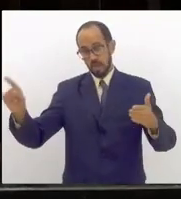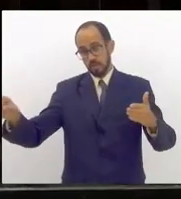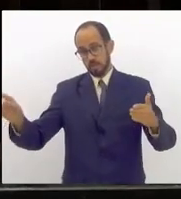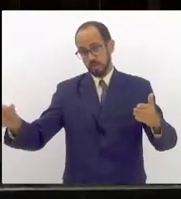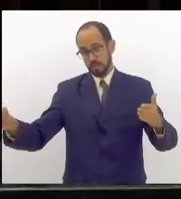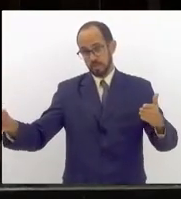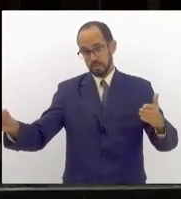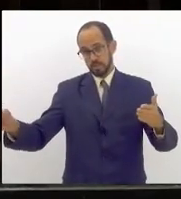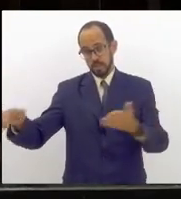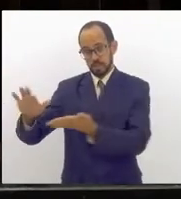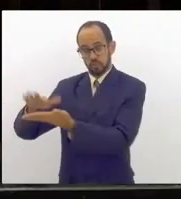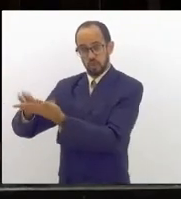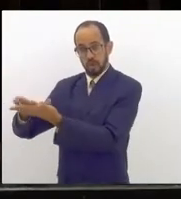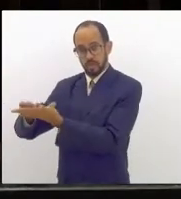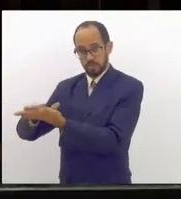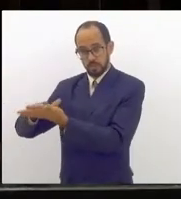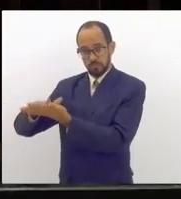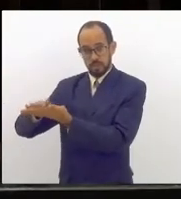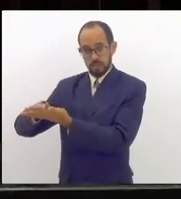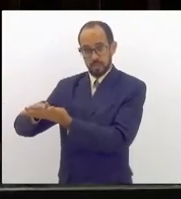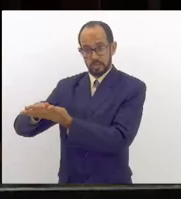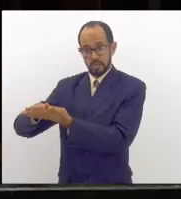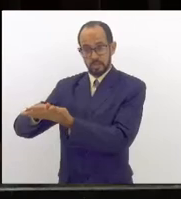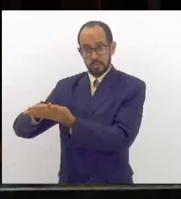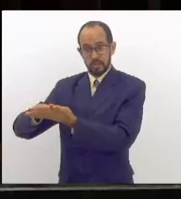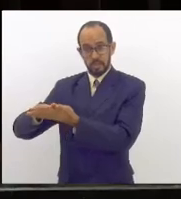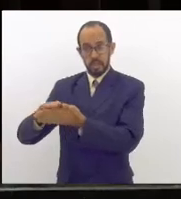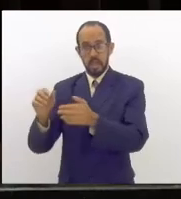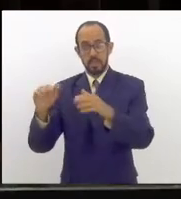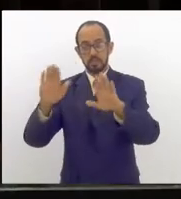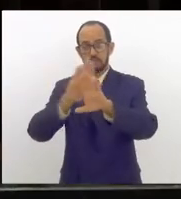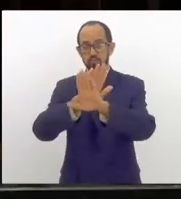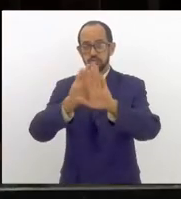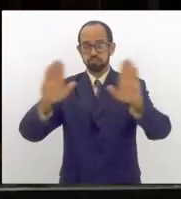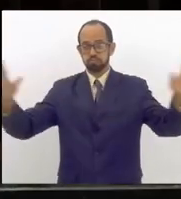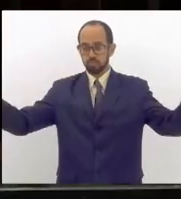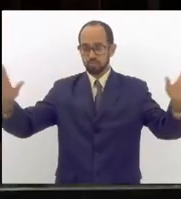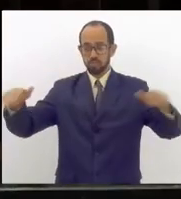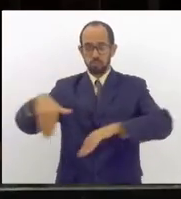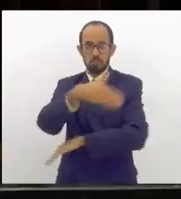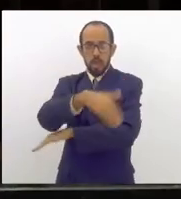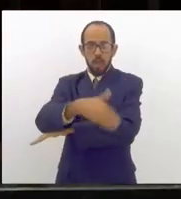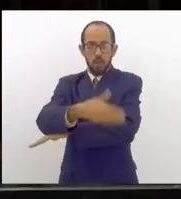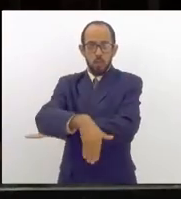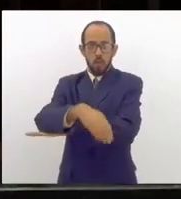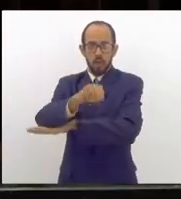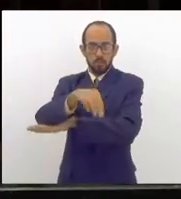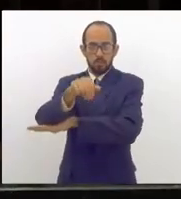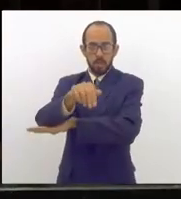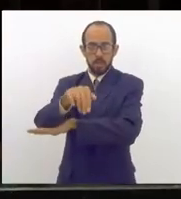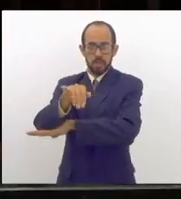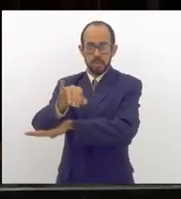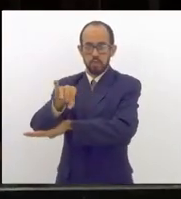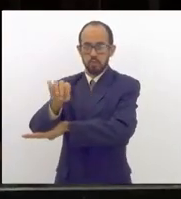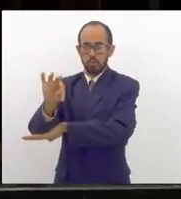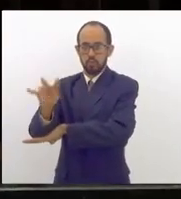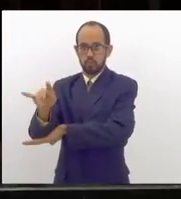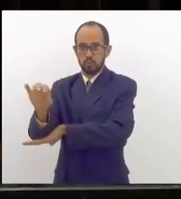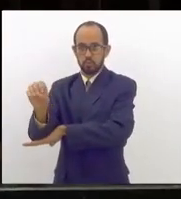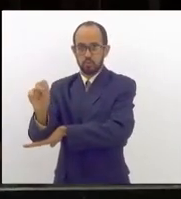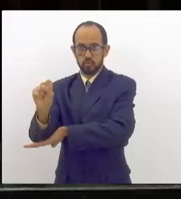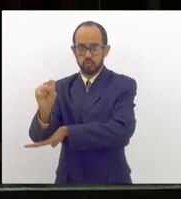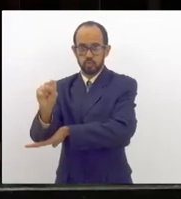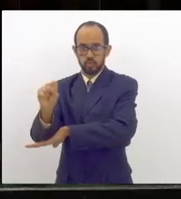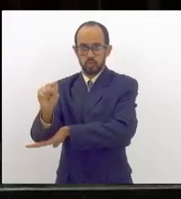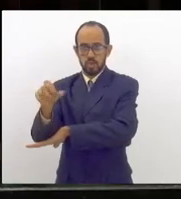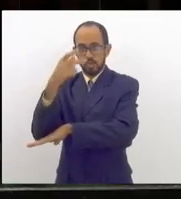a escola de samba e a escola estaparam a rua lá em Manguinhos pessoas tinha que andar